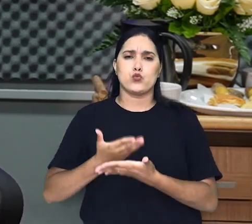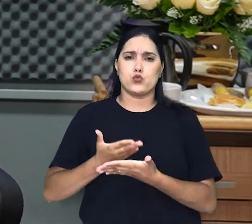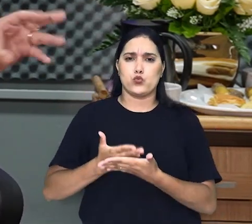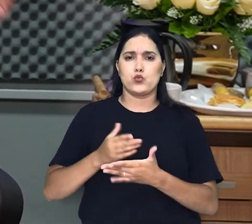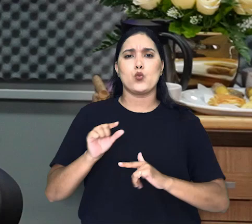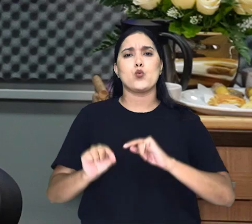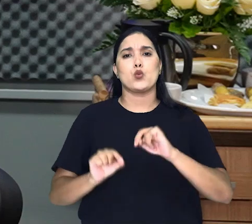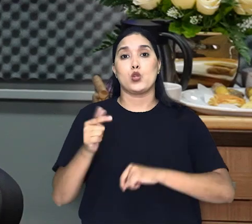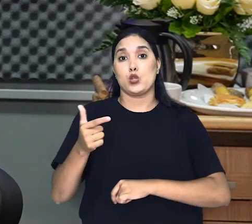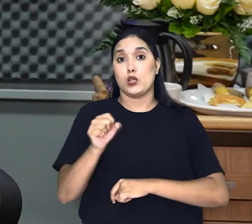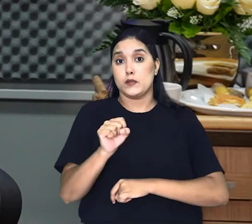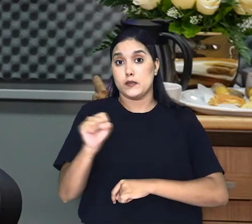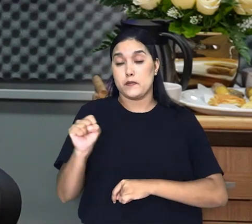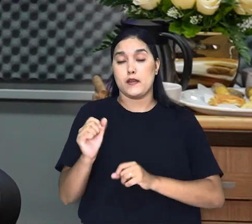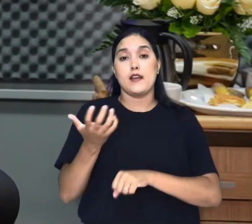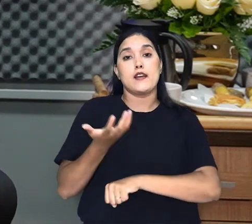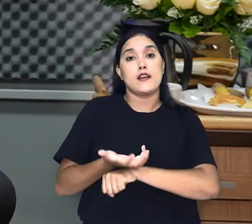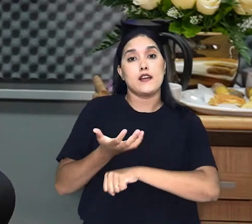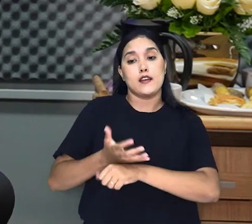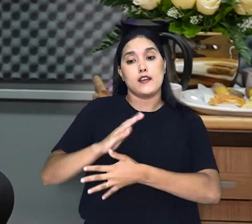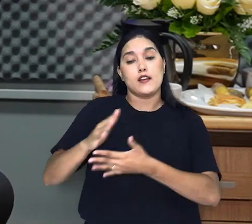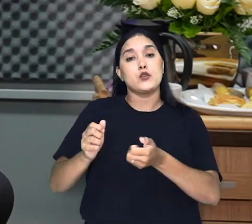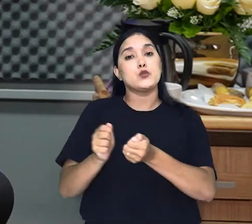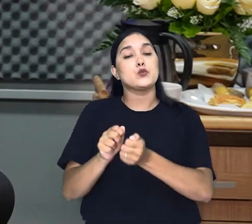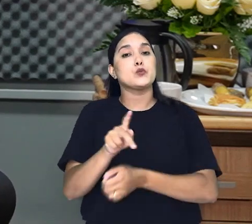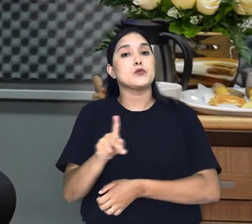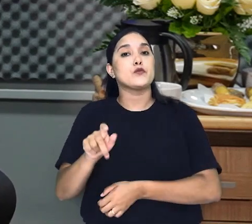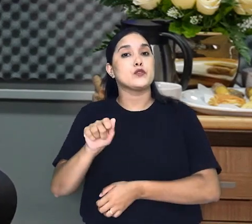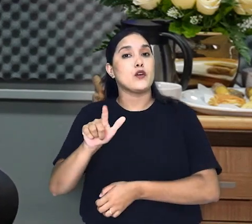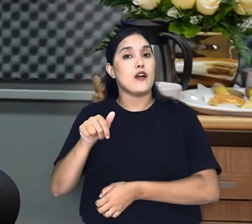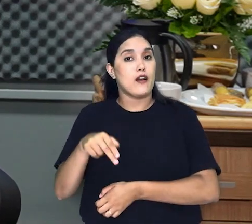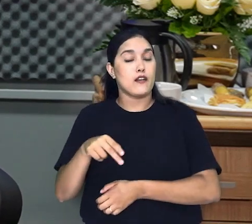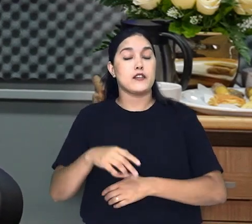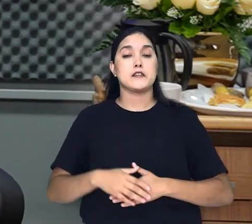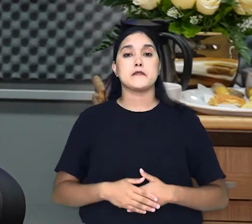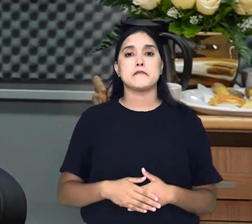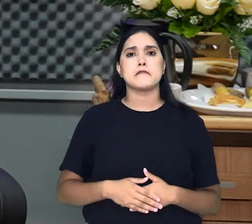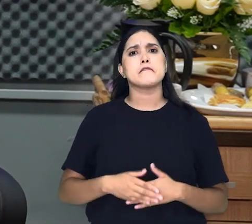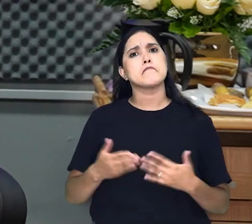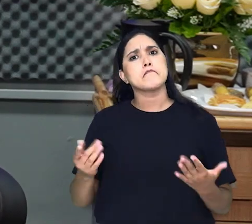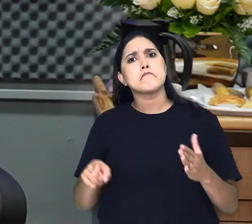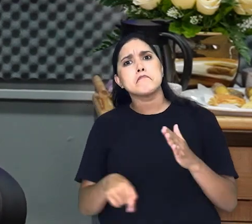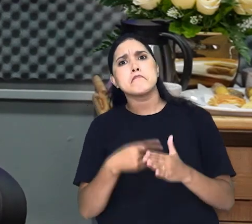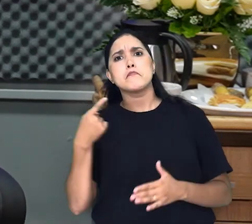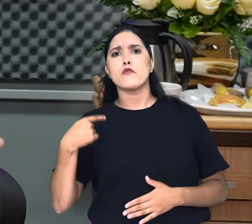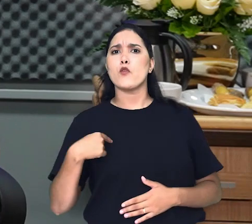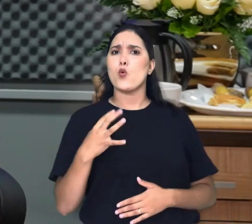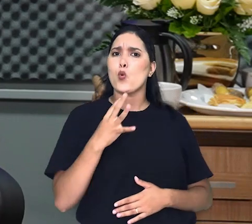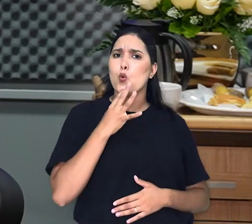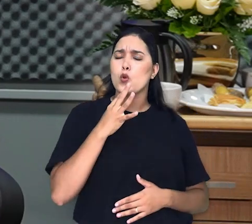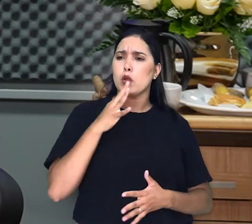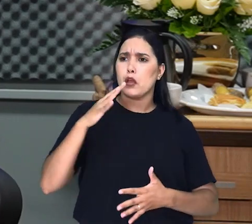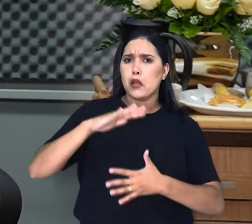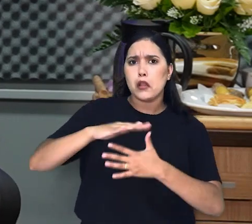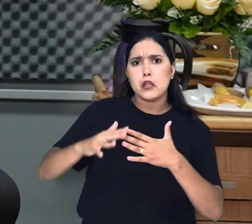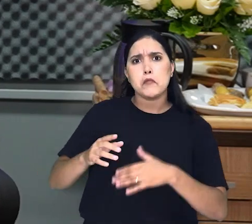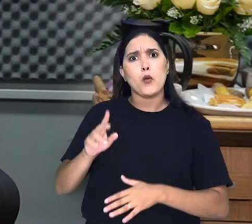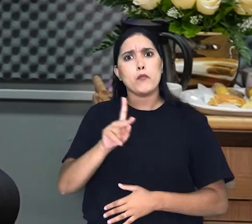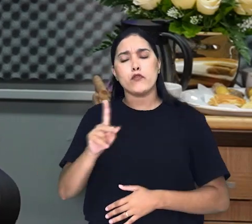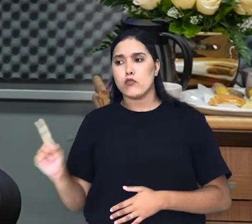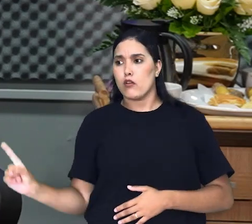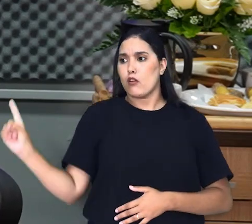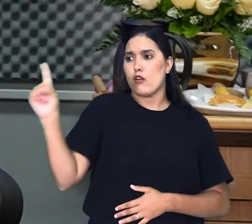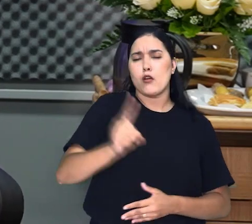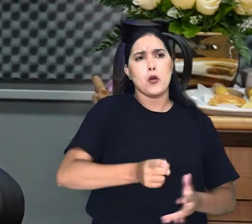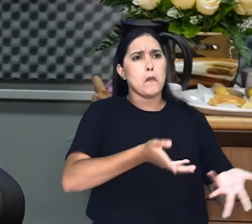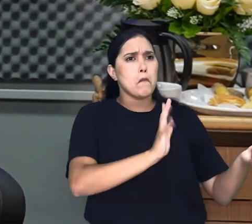ele chegou já falando em Libras, eu falei, nossa, o que é isso? Até então eu nem sabia da existência, né,